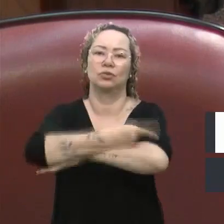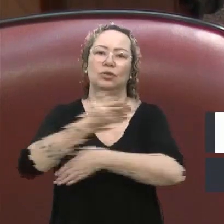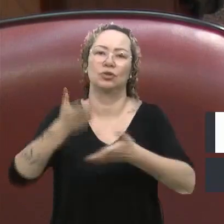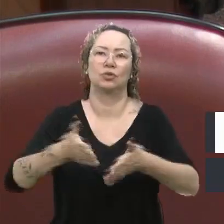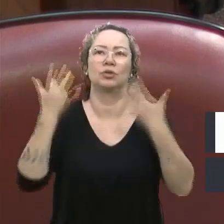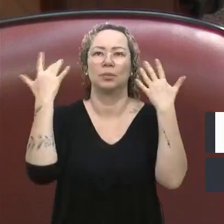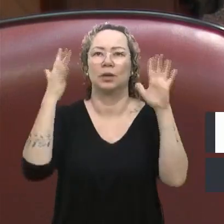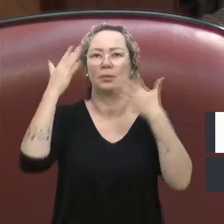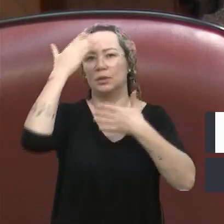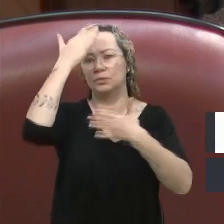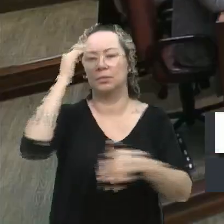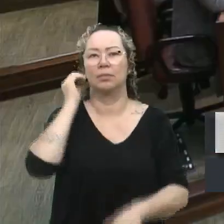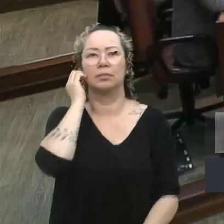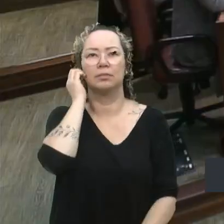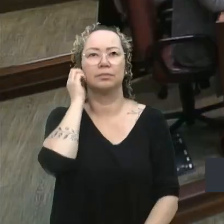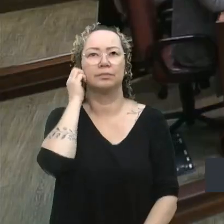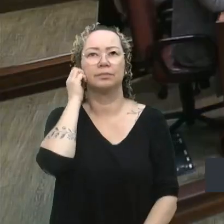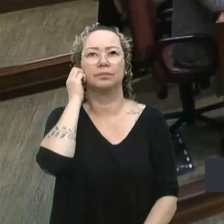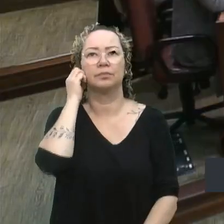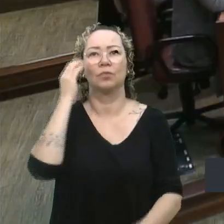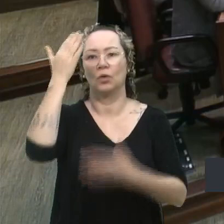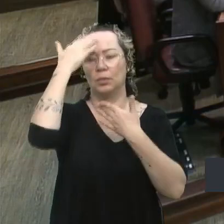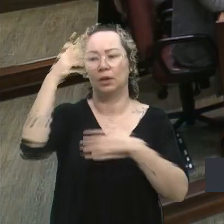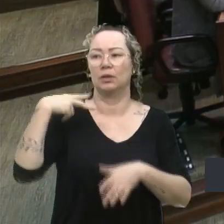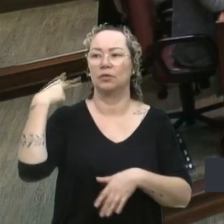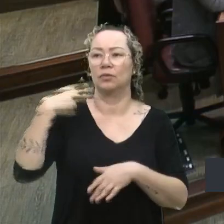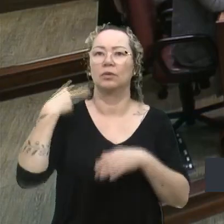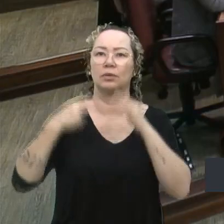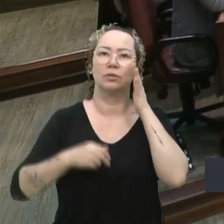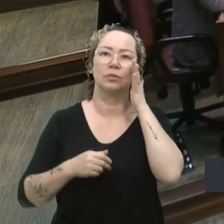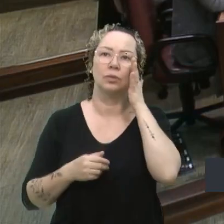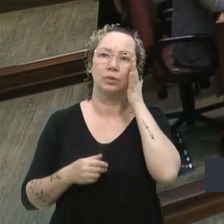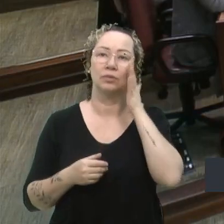e muito obrigado. Obrigado, vereador.